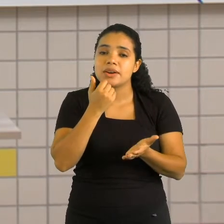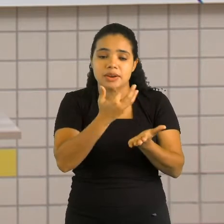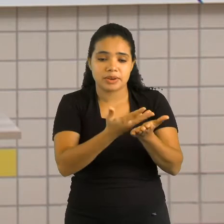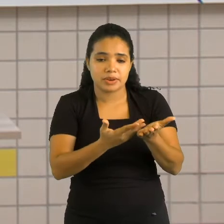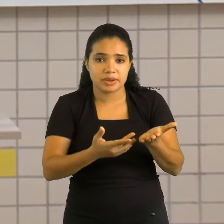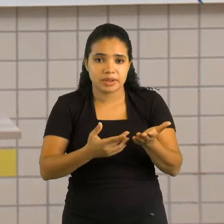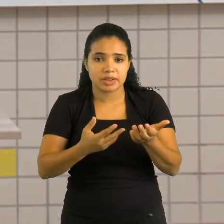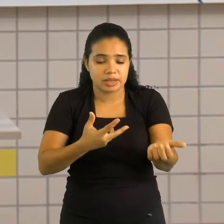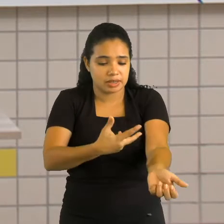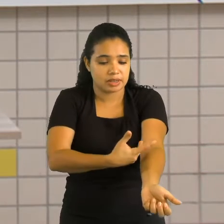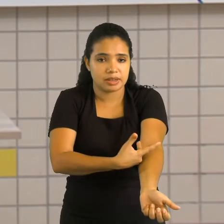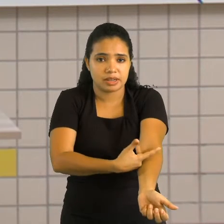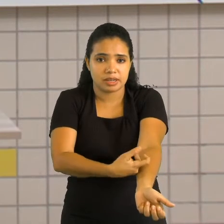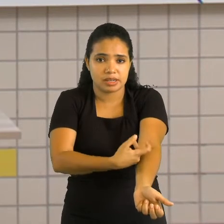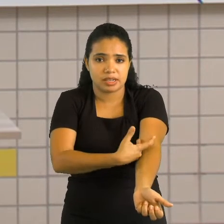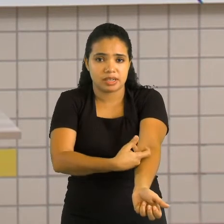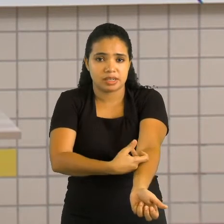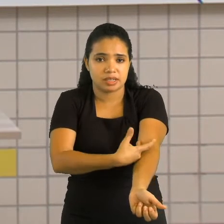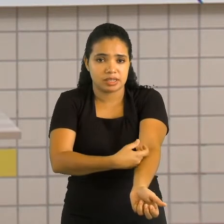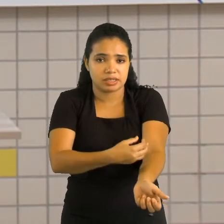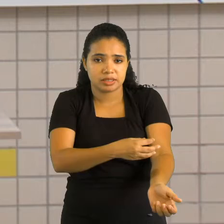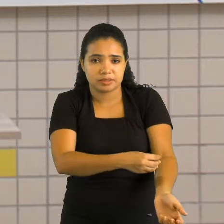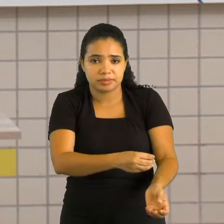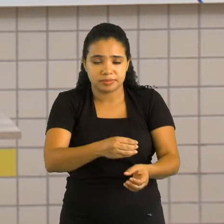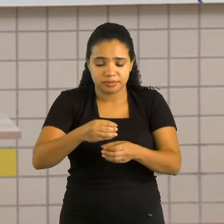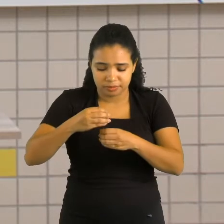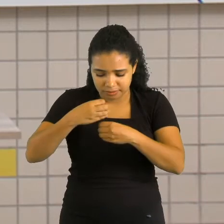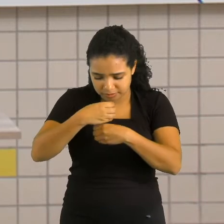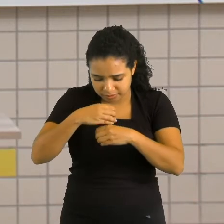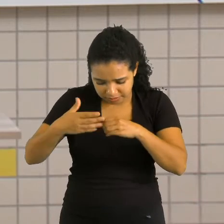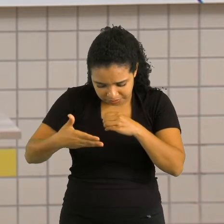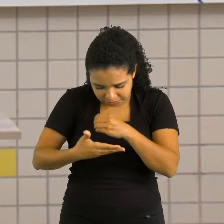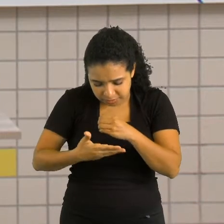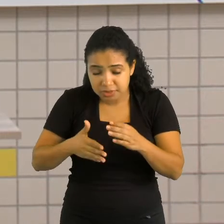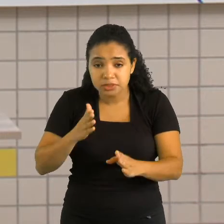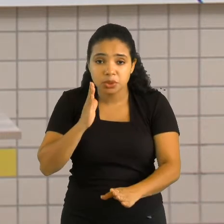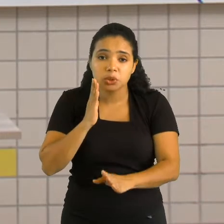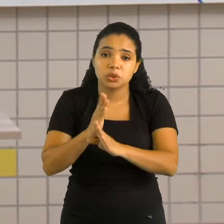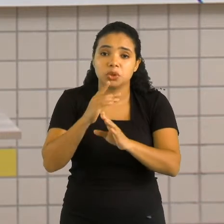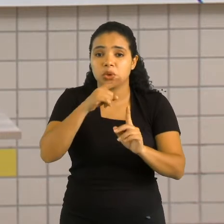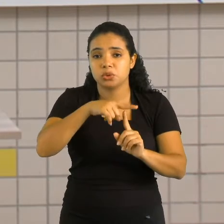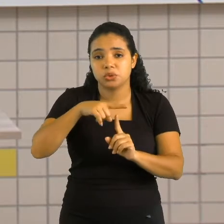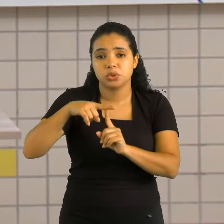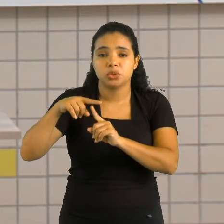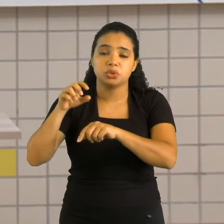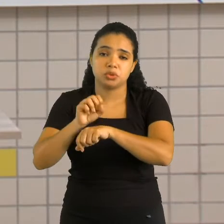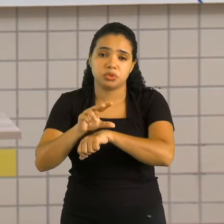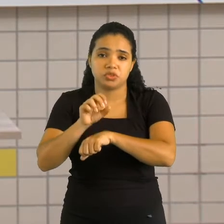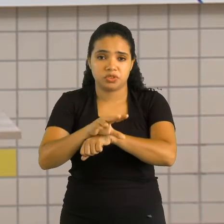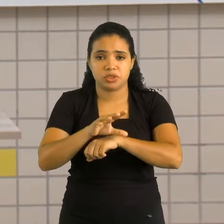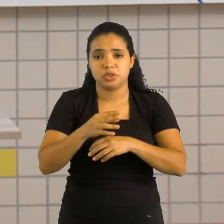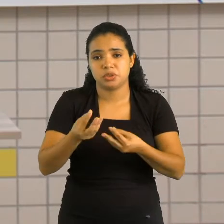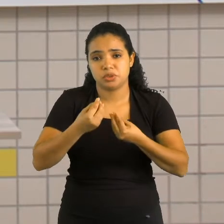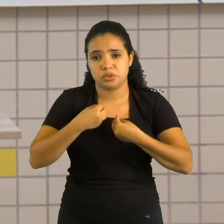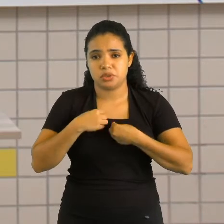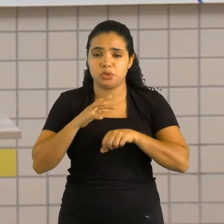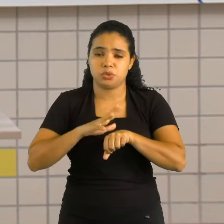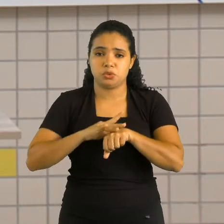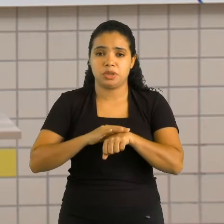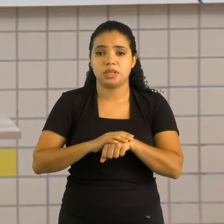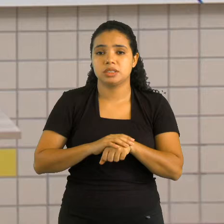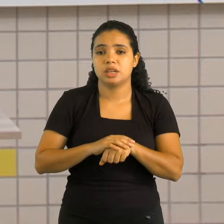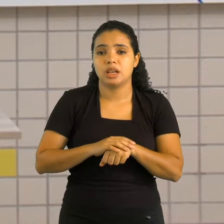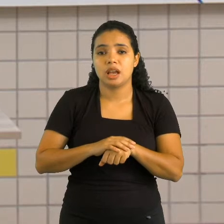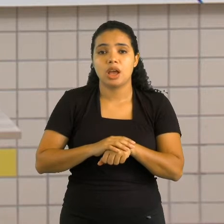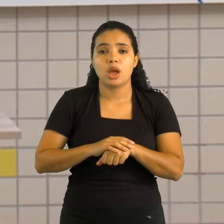vão detectar que tipos de vírus estão causando essa virose em vocês. Virose é um nome dado a qualquer